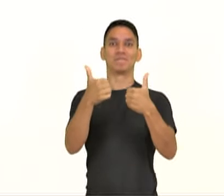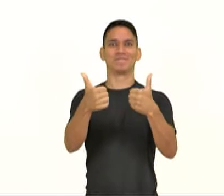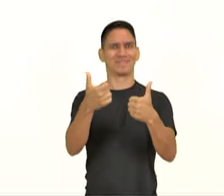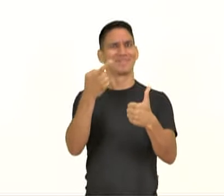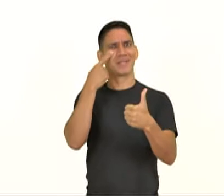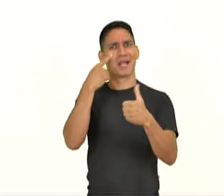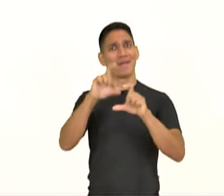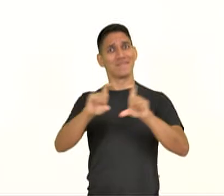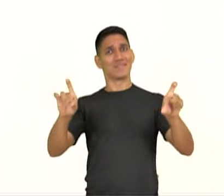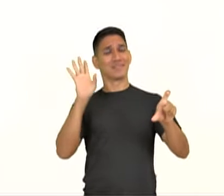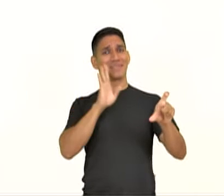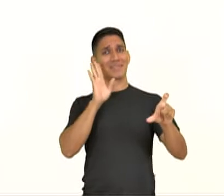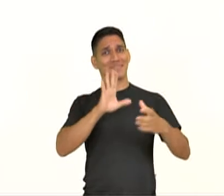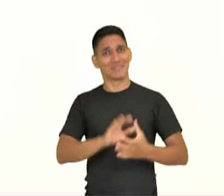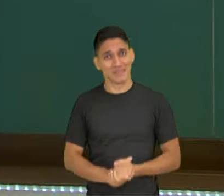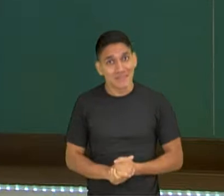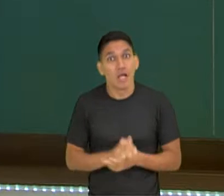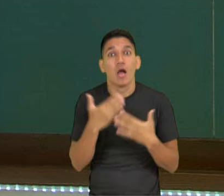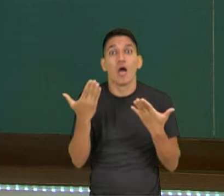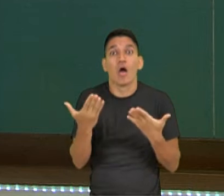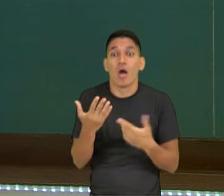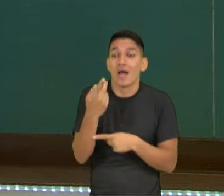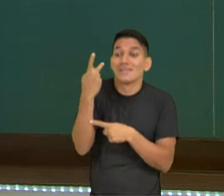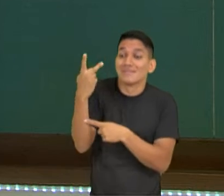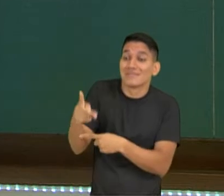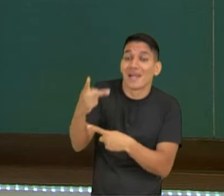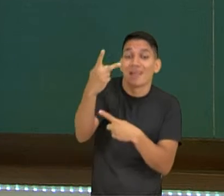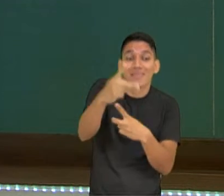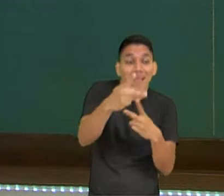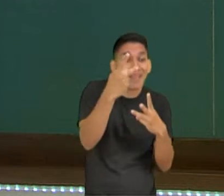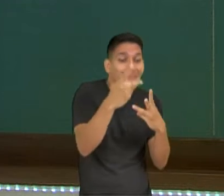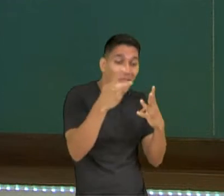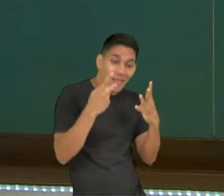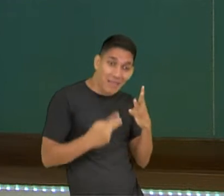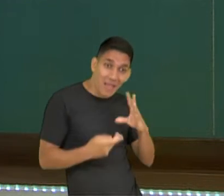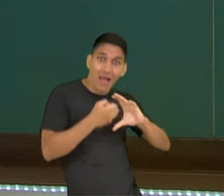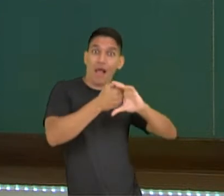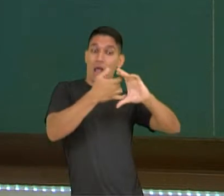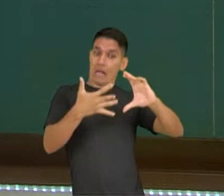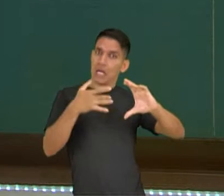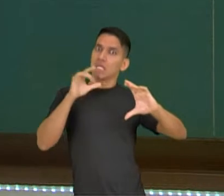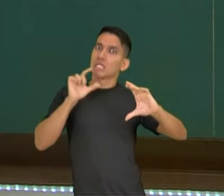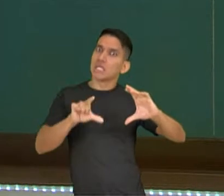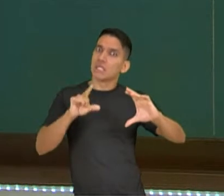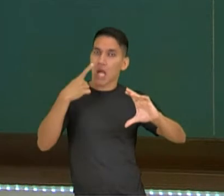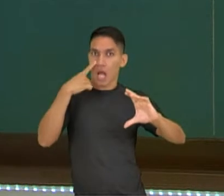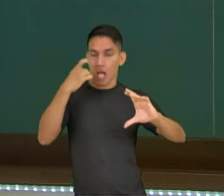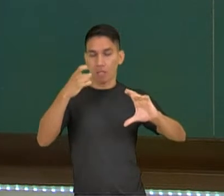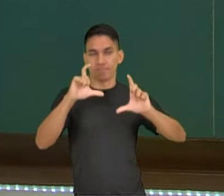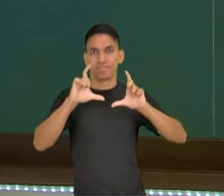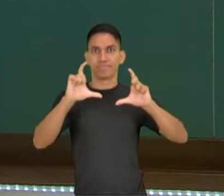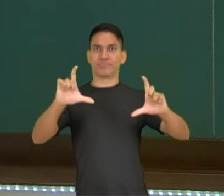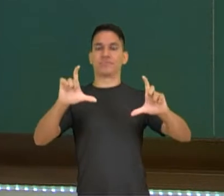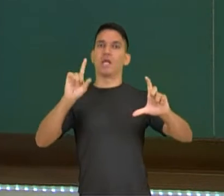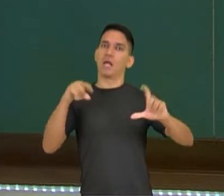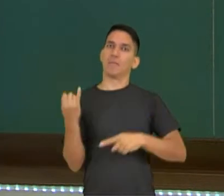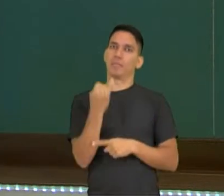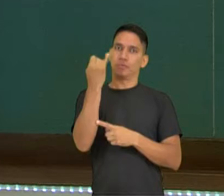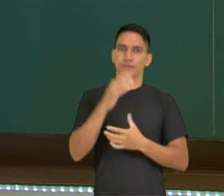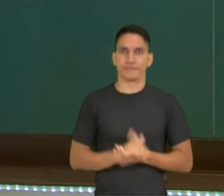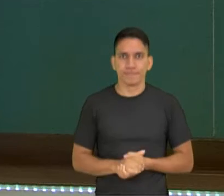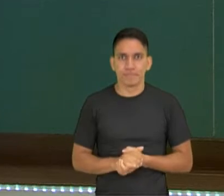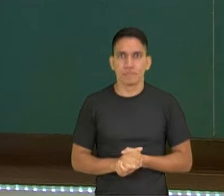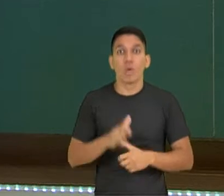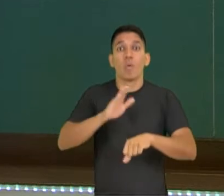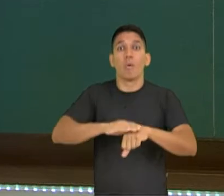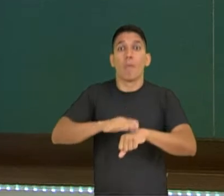frase. Com suas características. Isso é bem importante. Nos jogos cooperativos, você